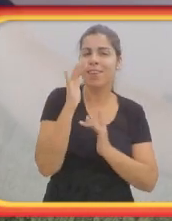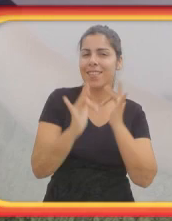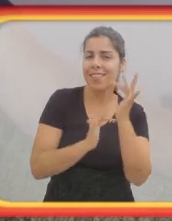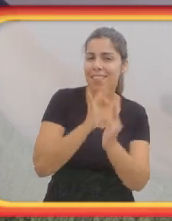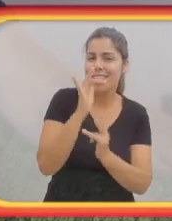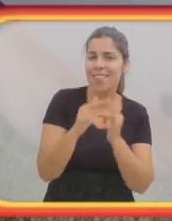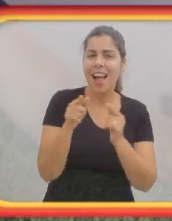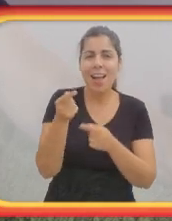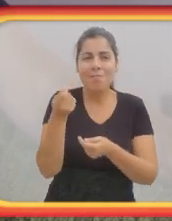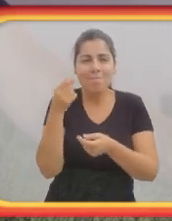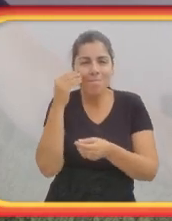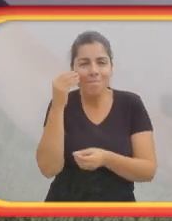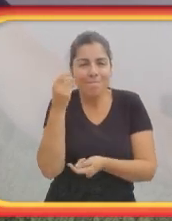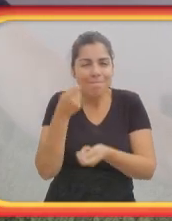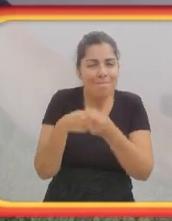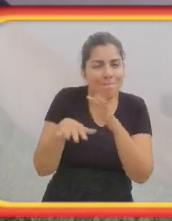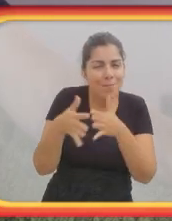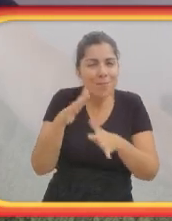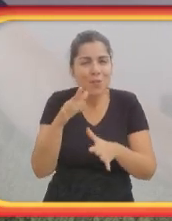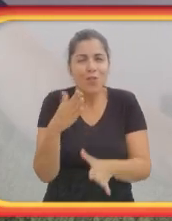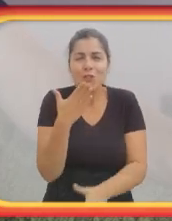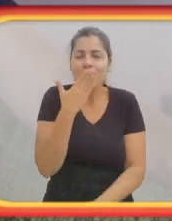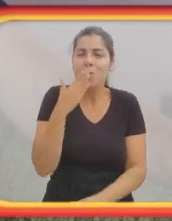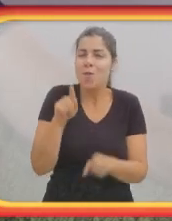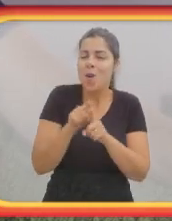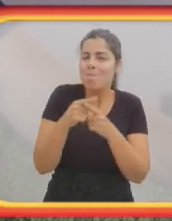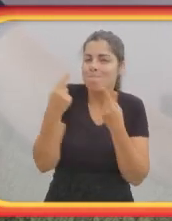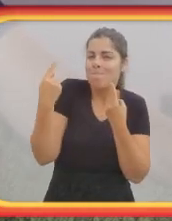comecei a namorar. Mas o negócio foi mais ou menos